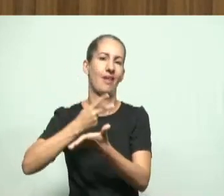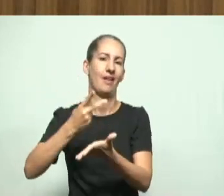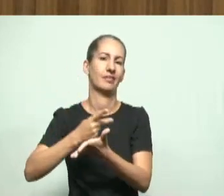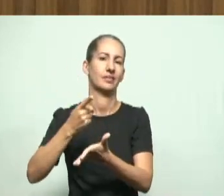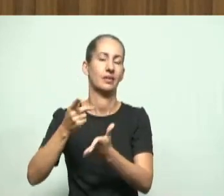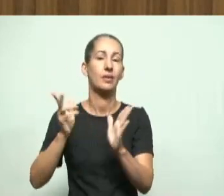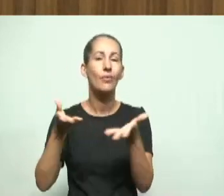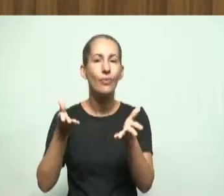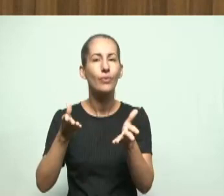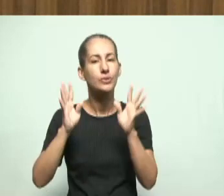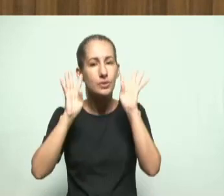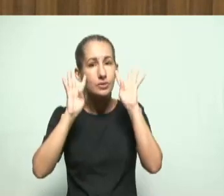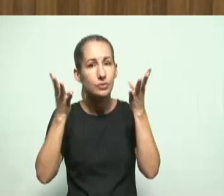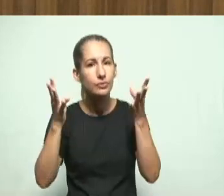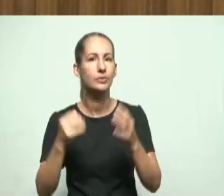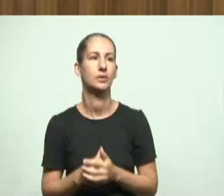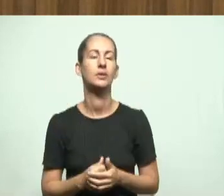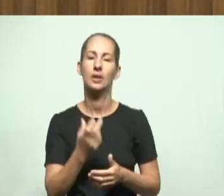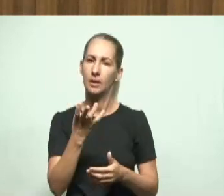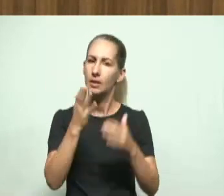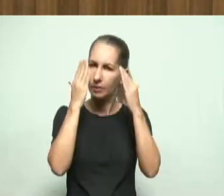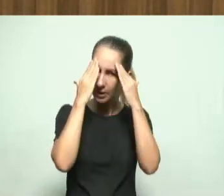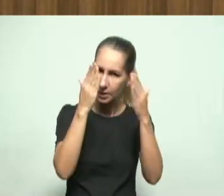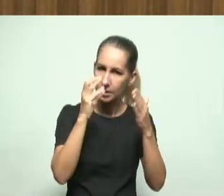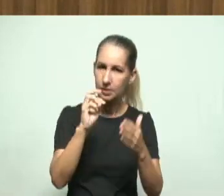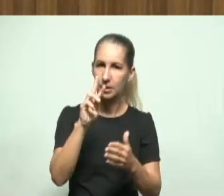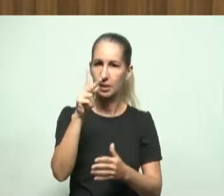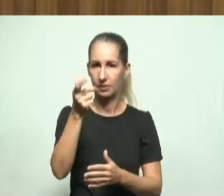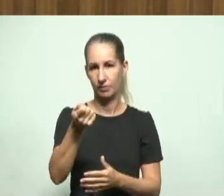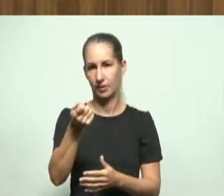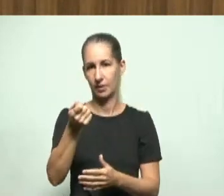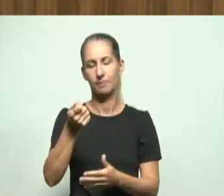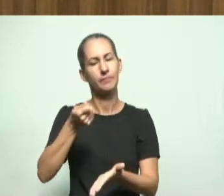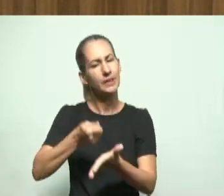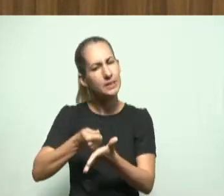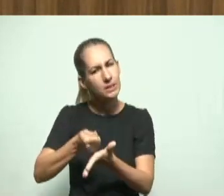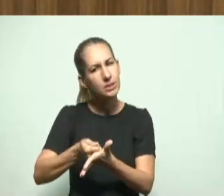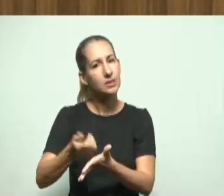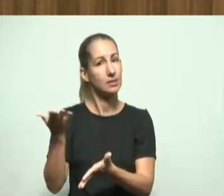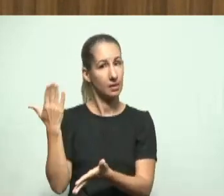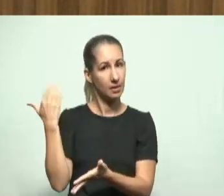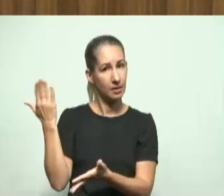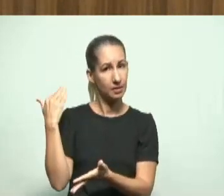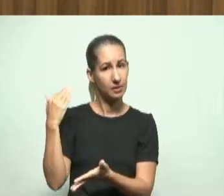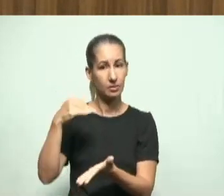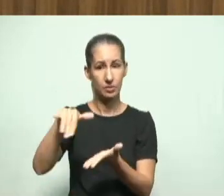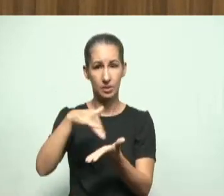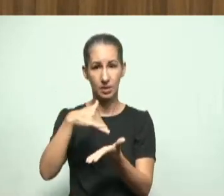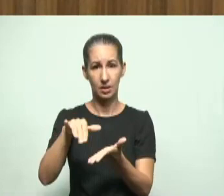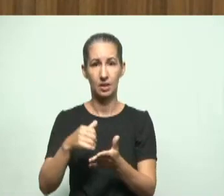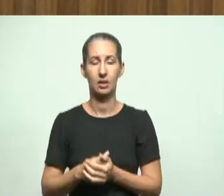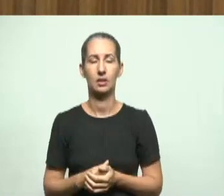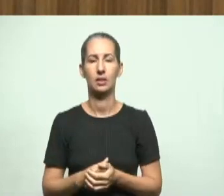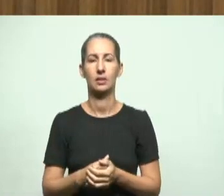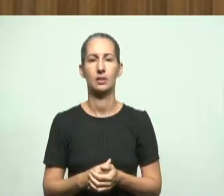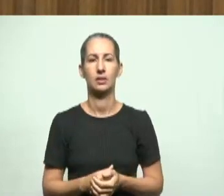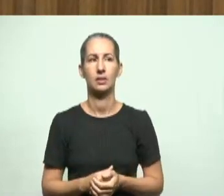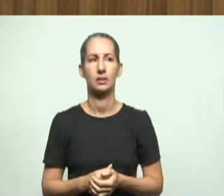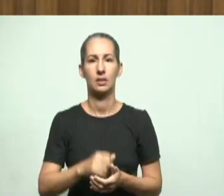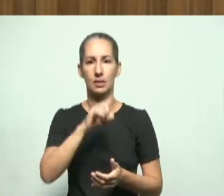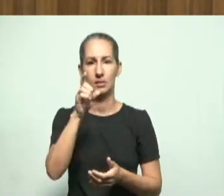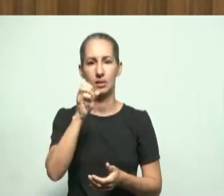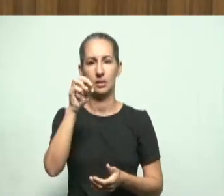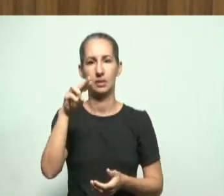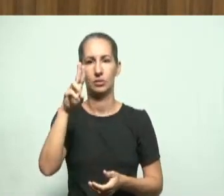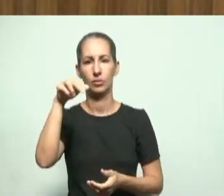lá foi resolvido. E aqui eu quero agradecer a CEINFRA pela insistência. Na época, o secretário do Gabinete Civil, Zé